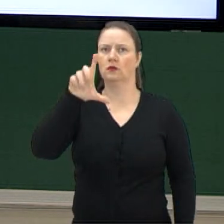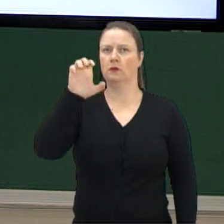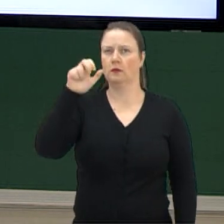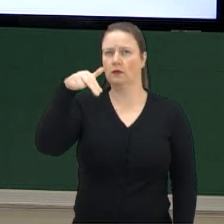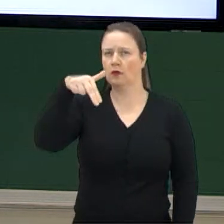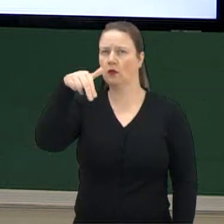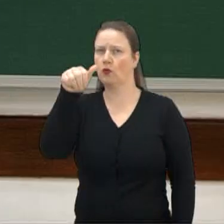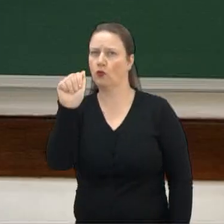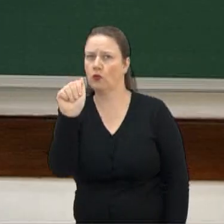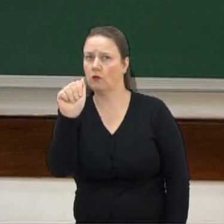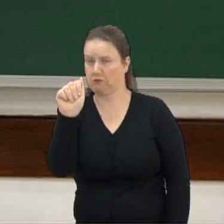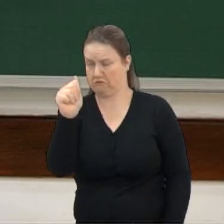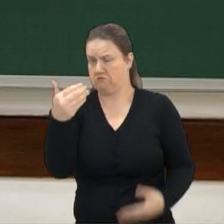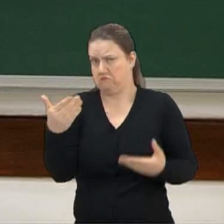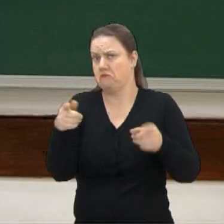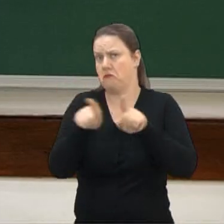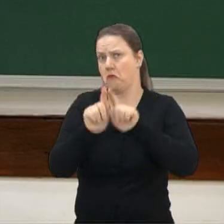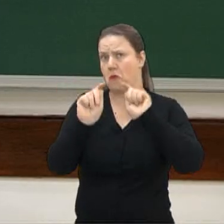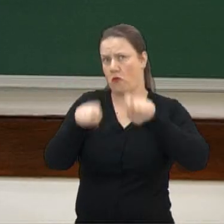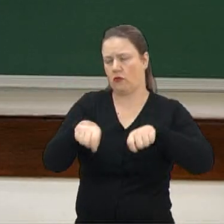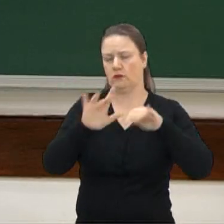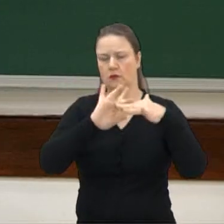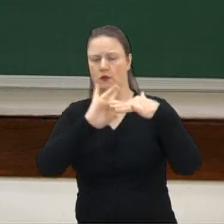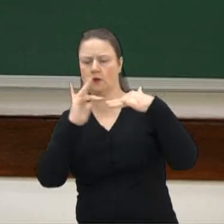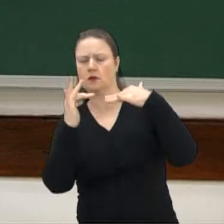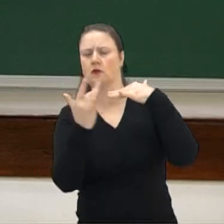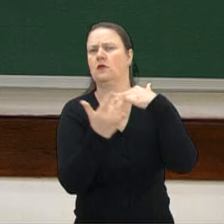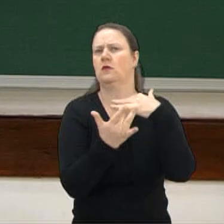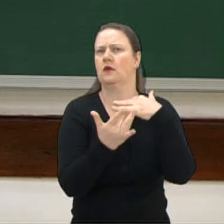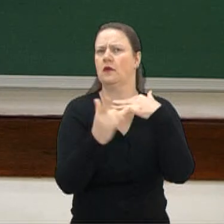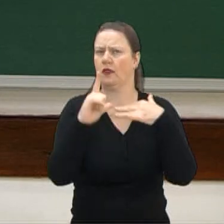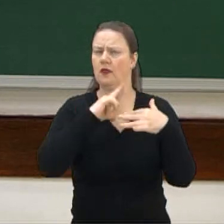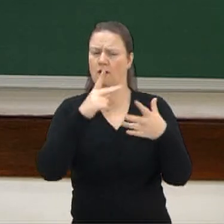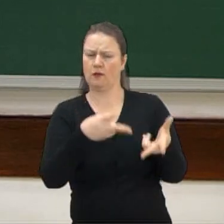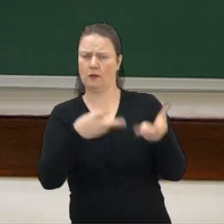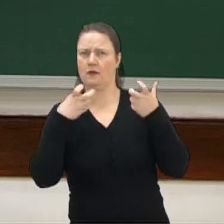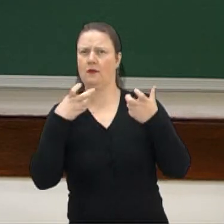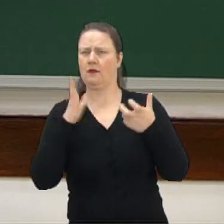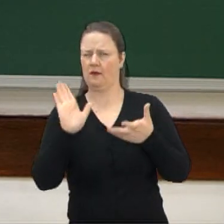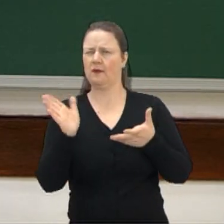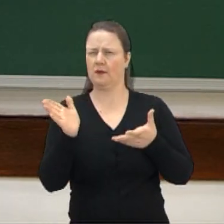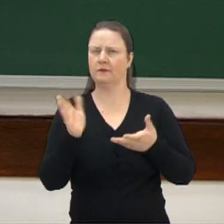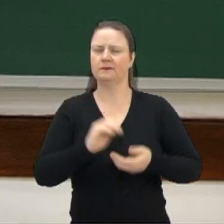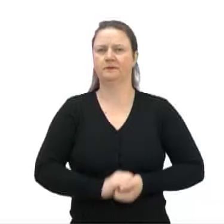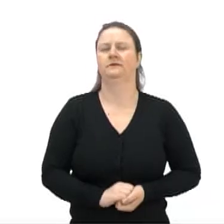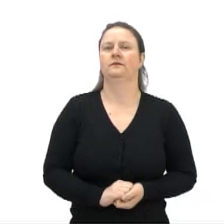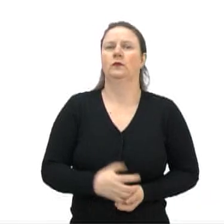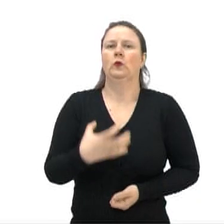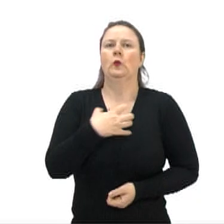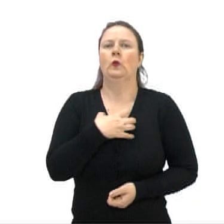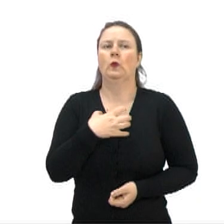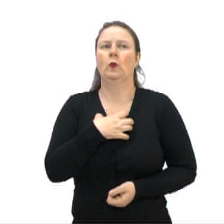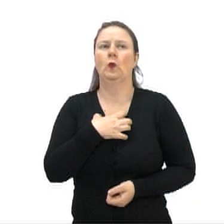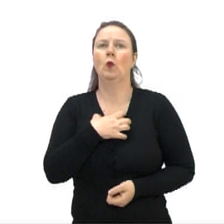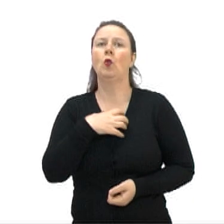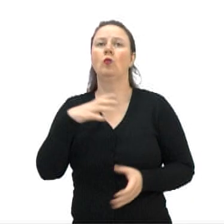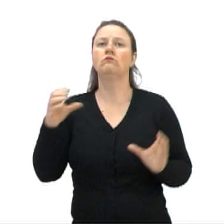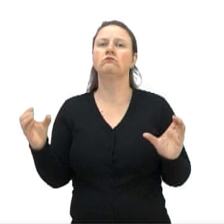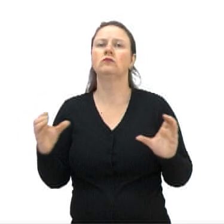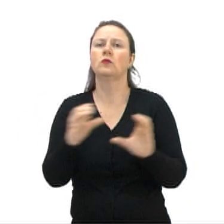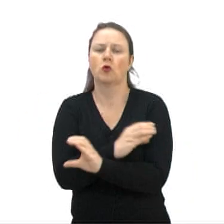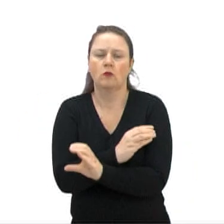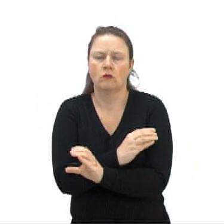plena? A gente vê isso às vezes nas redes sociais. Será que tem esse mesmo sentido? Vamos dar uma olhada. De modo pleno significa